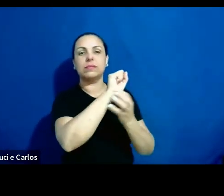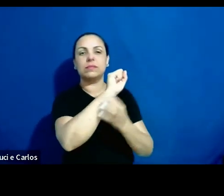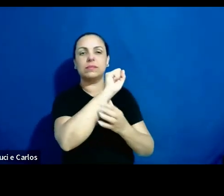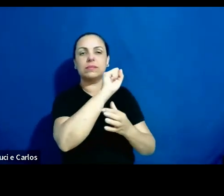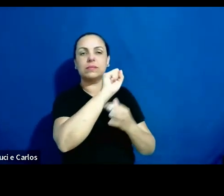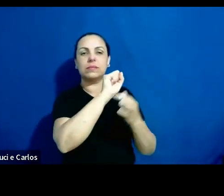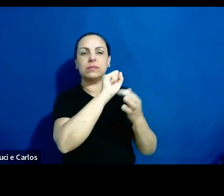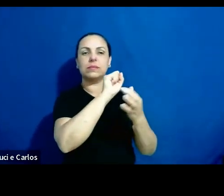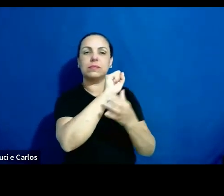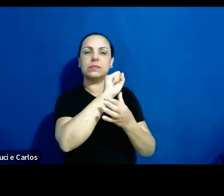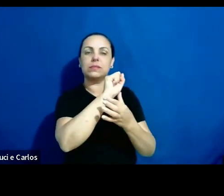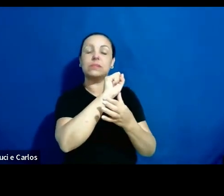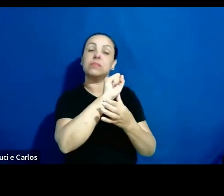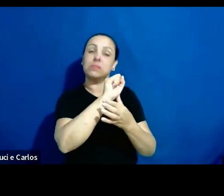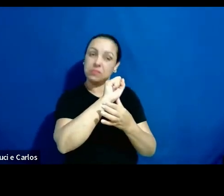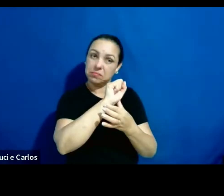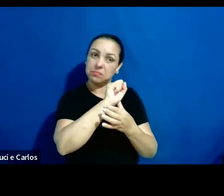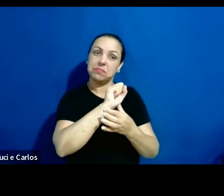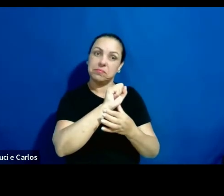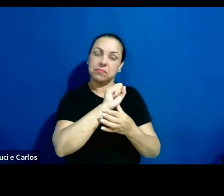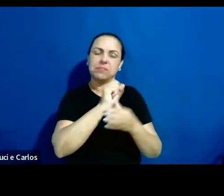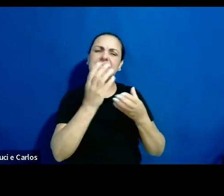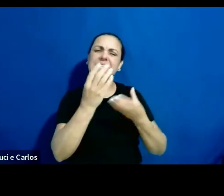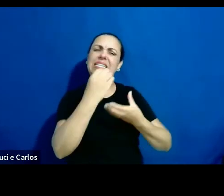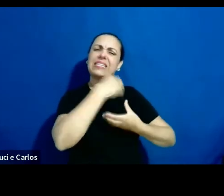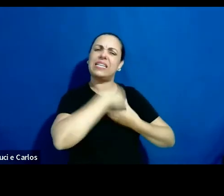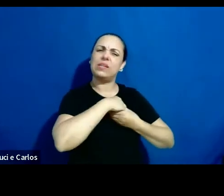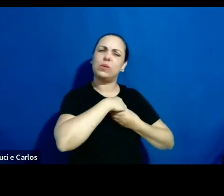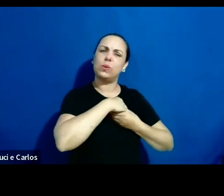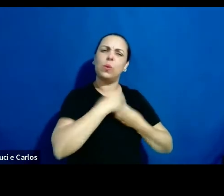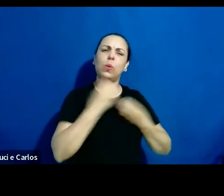E internamente, como é que o coração é? Ele é oco.